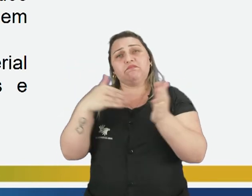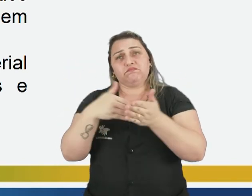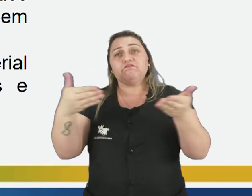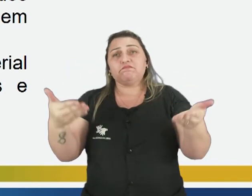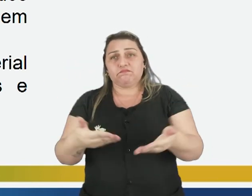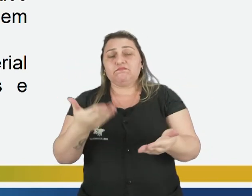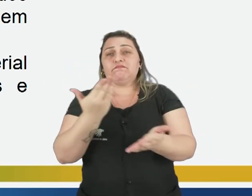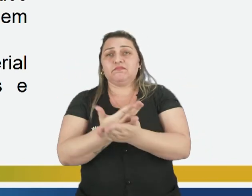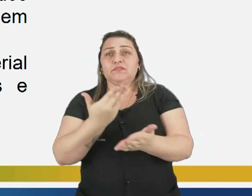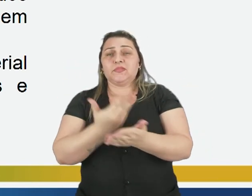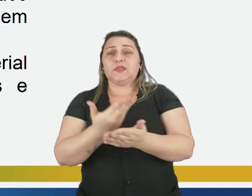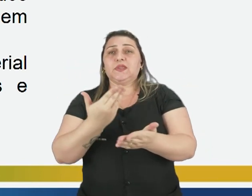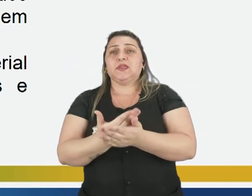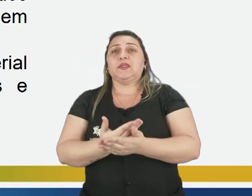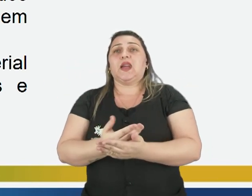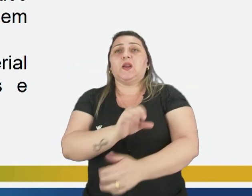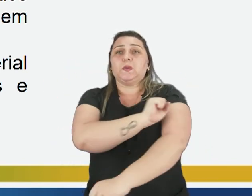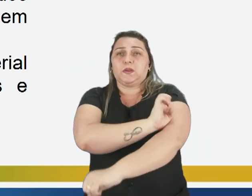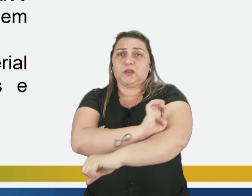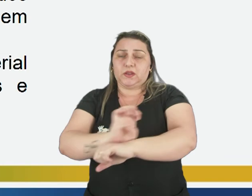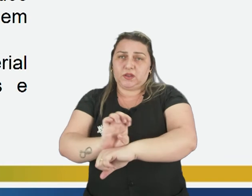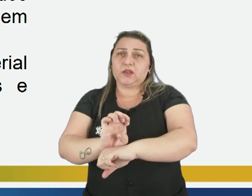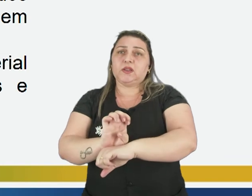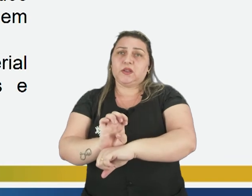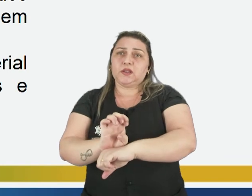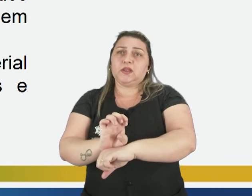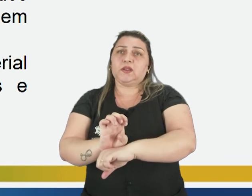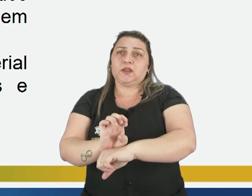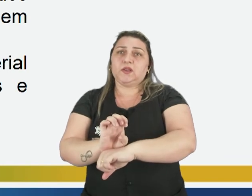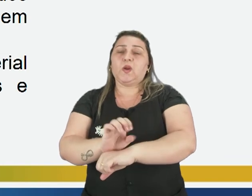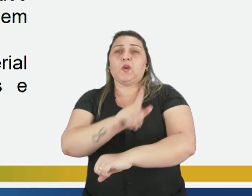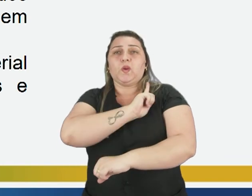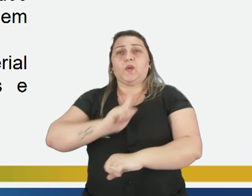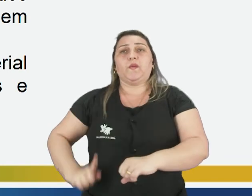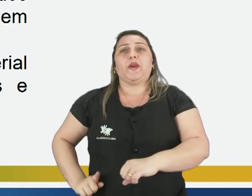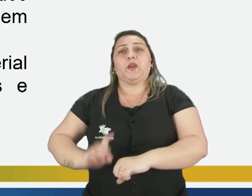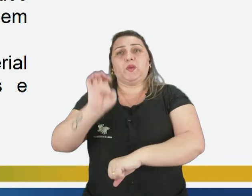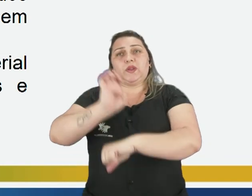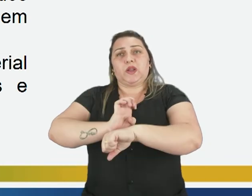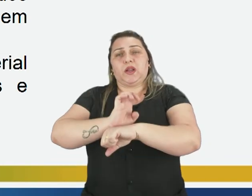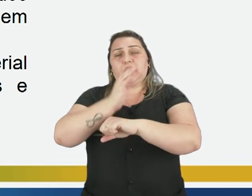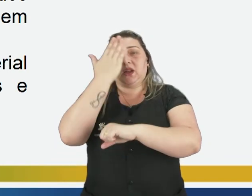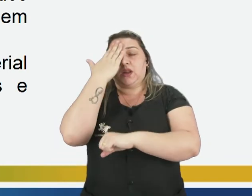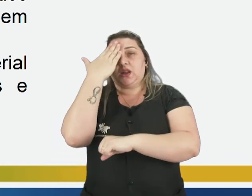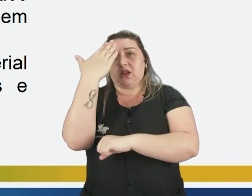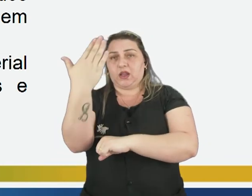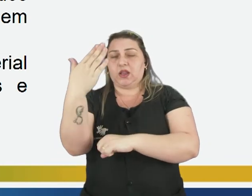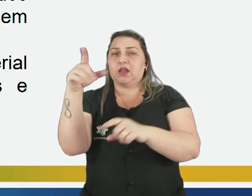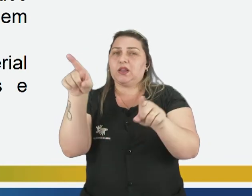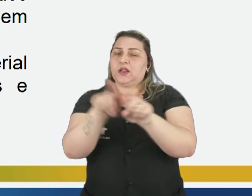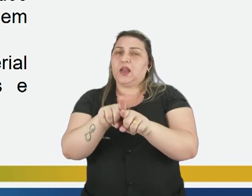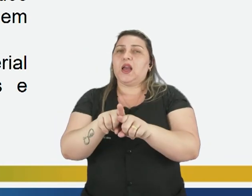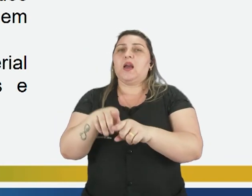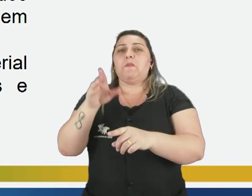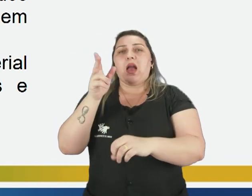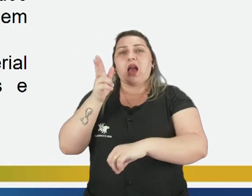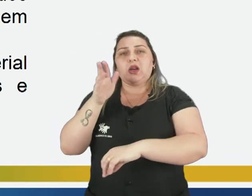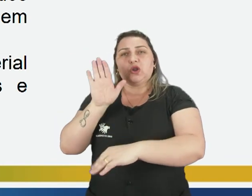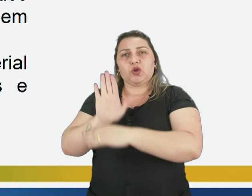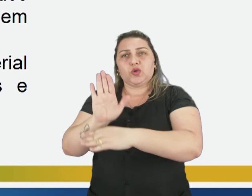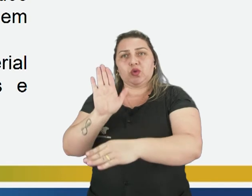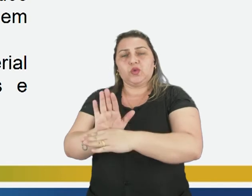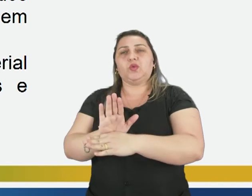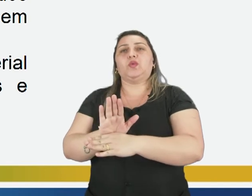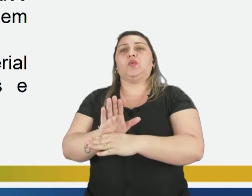essas aulas por intermédio da Secretaria de Educação, uma iniciativa do Governo do Estado. Agradecer aqueles que controlam aqui a parte